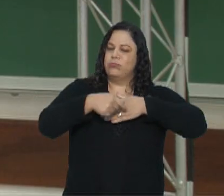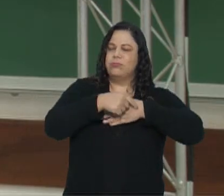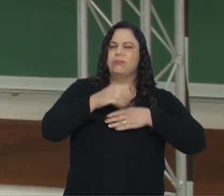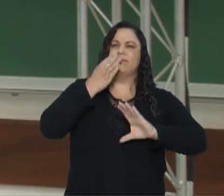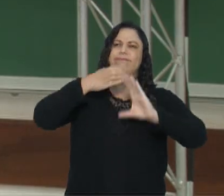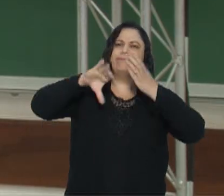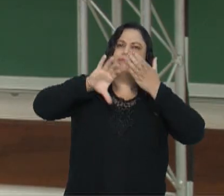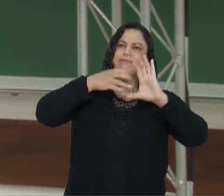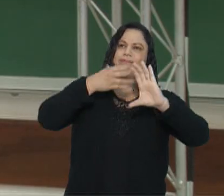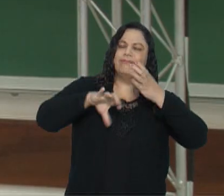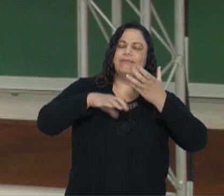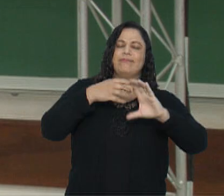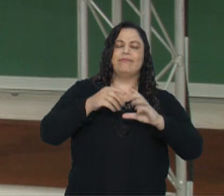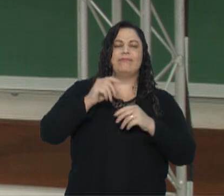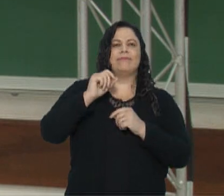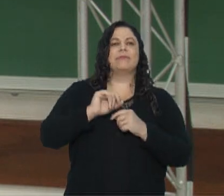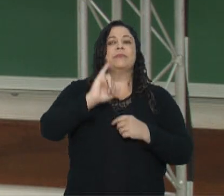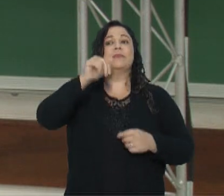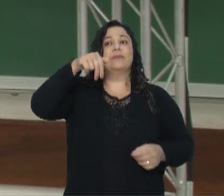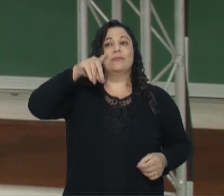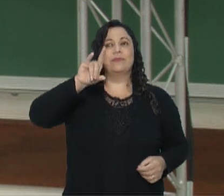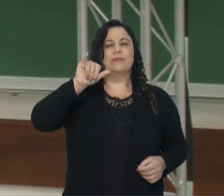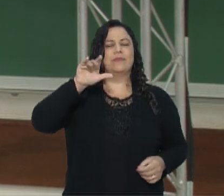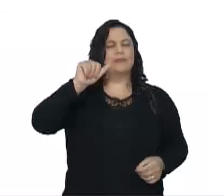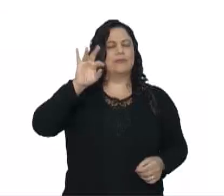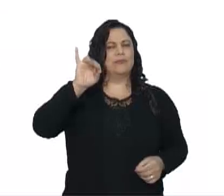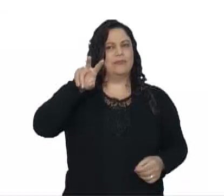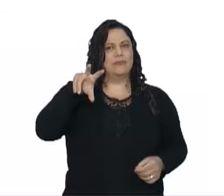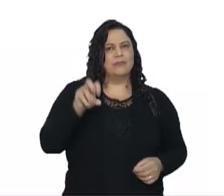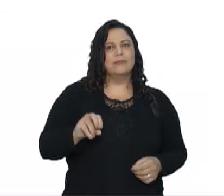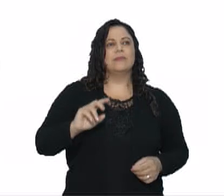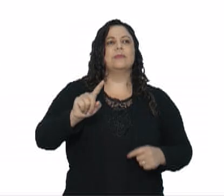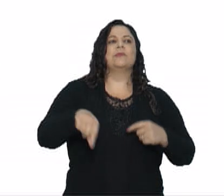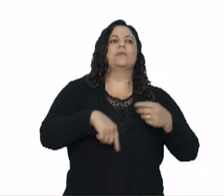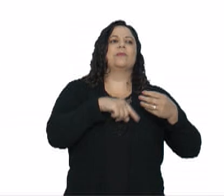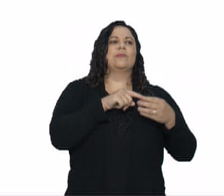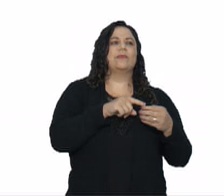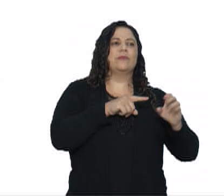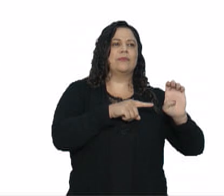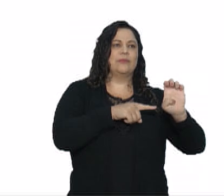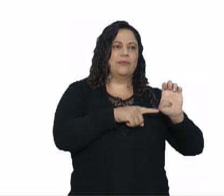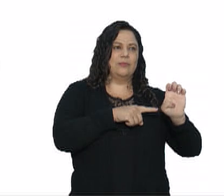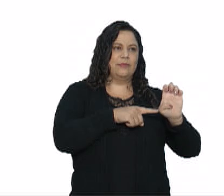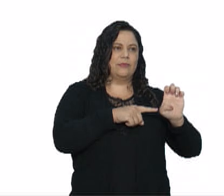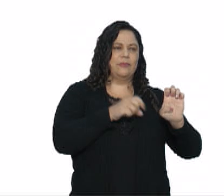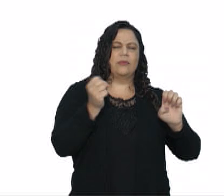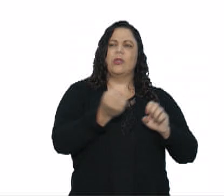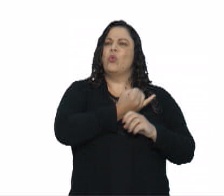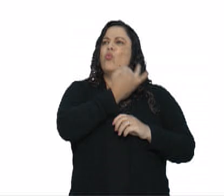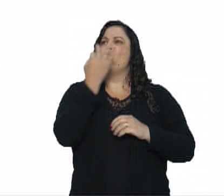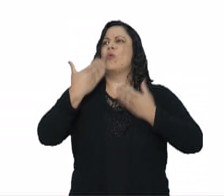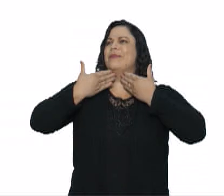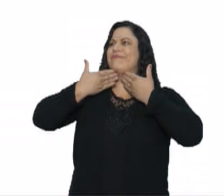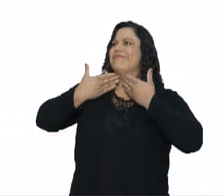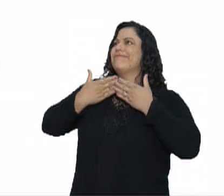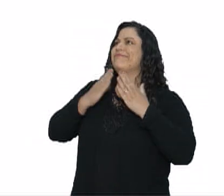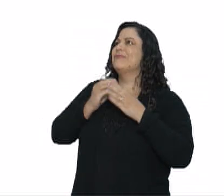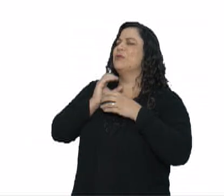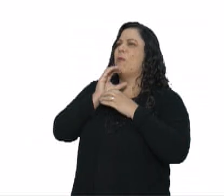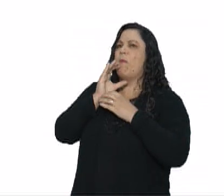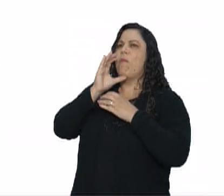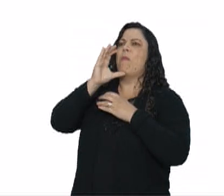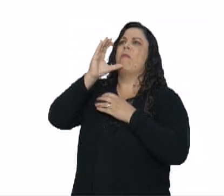Estamos trabalhando com o indicativo, fato certo. Quando eu abrir minha garganta, essa força santa,